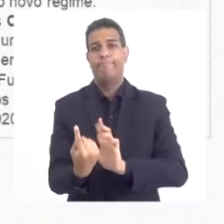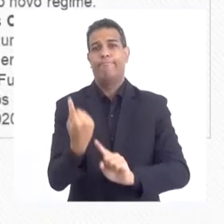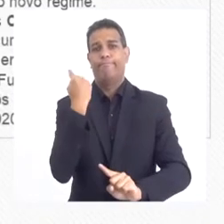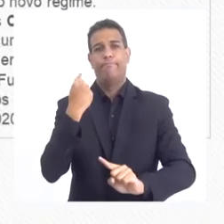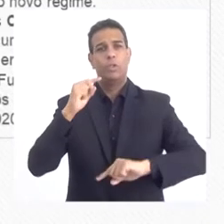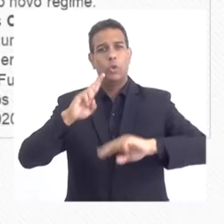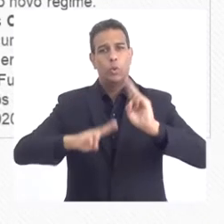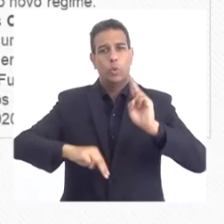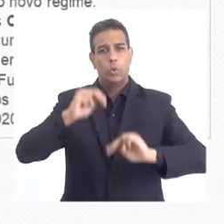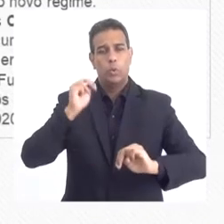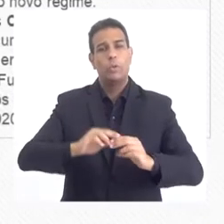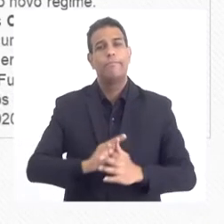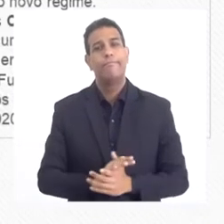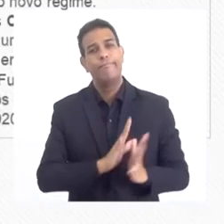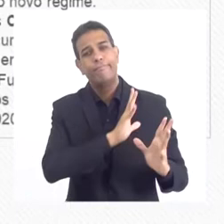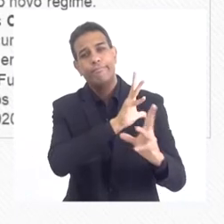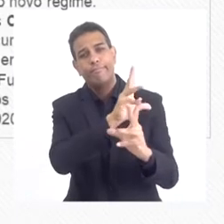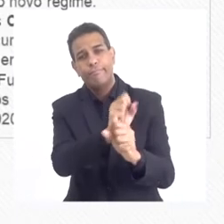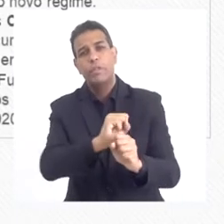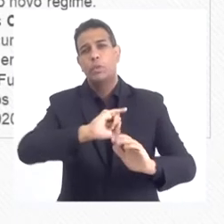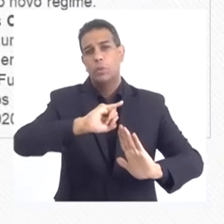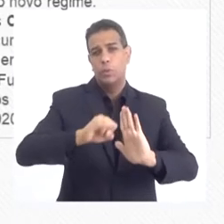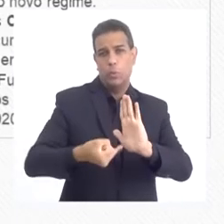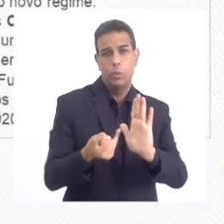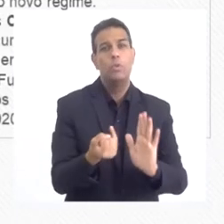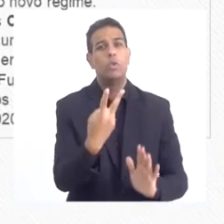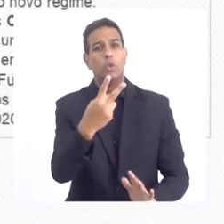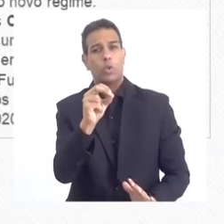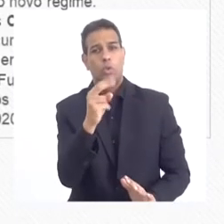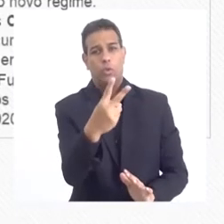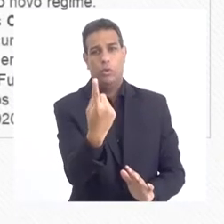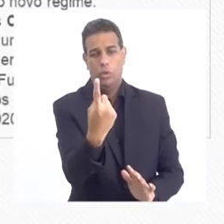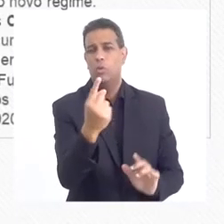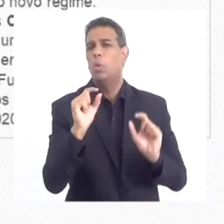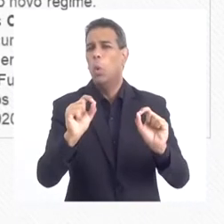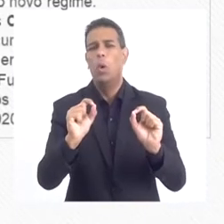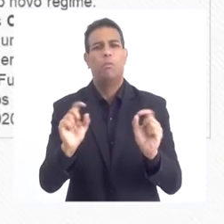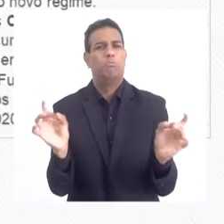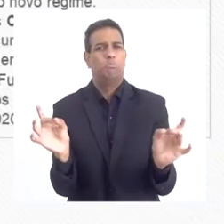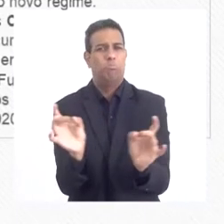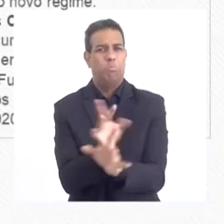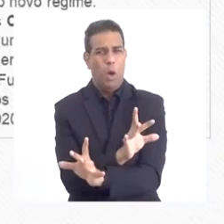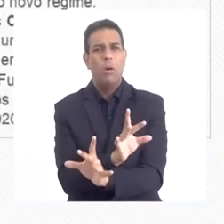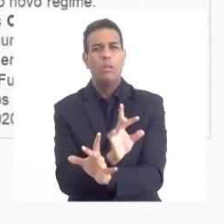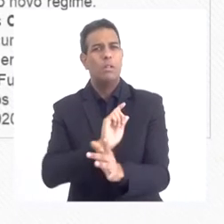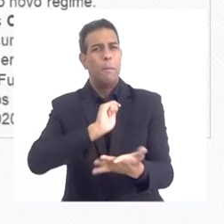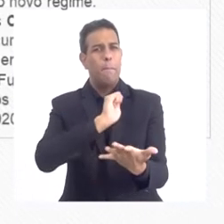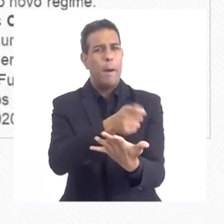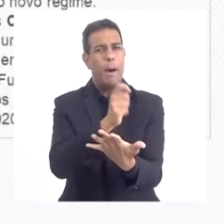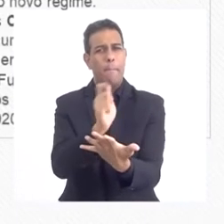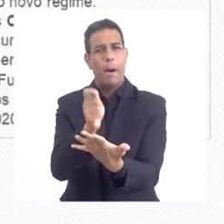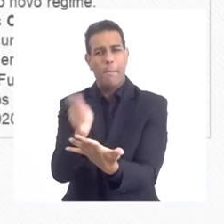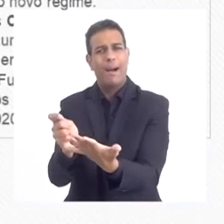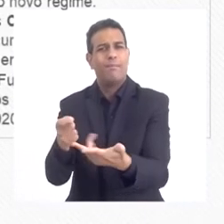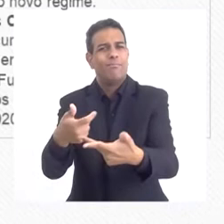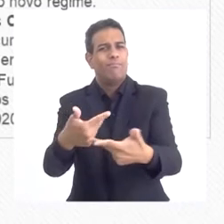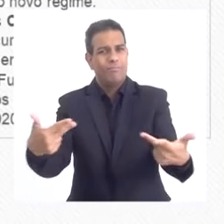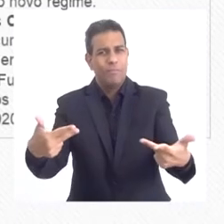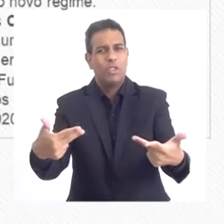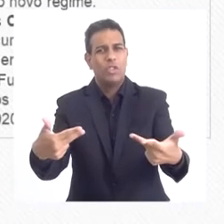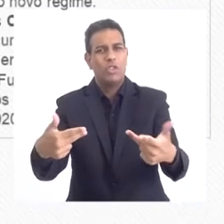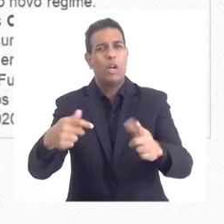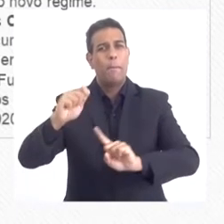Juros e encargos da dívida em 2021, a gente teve o pagamento, né, em